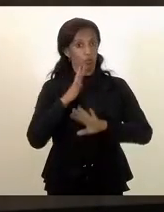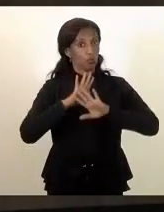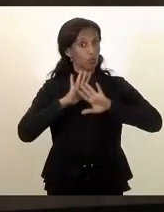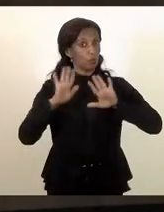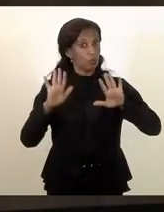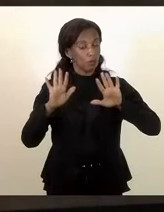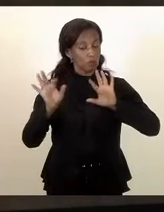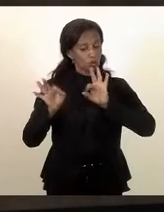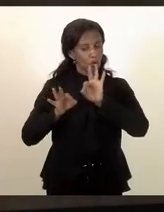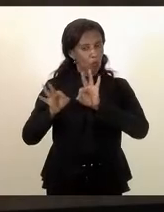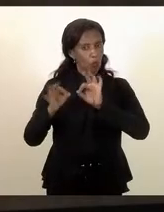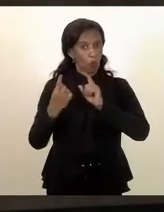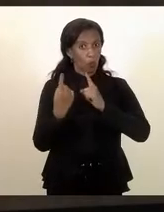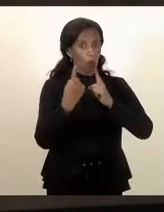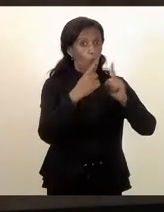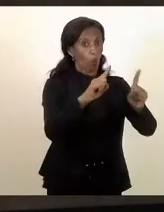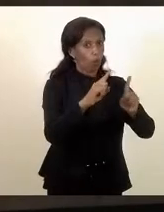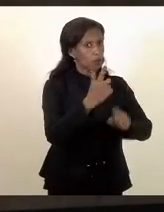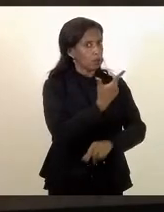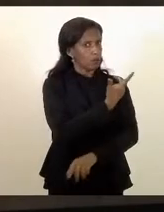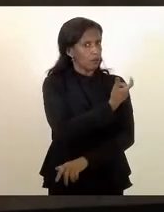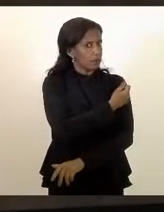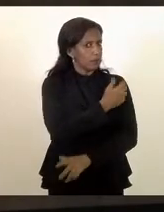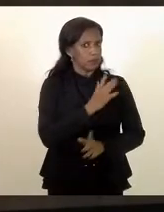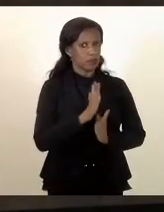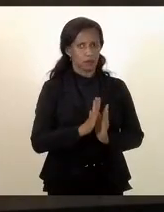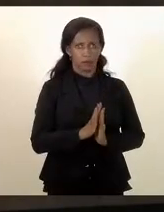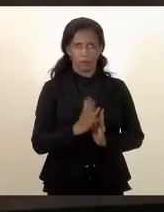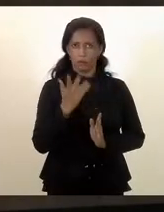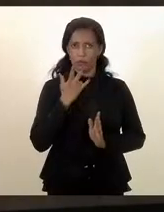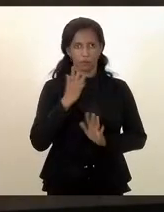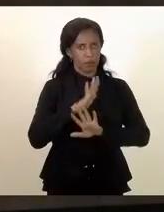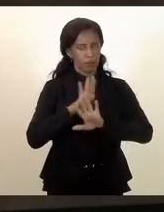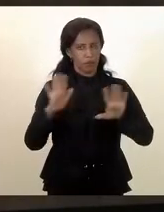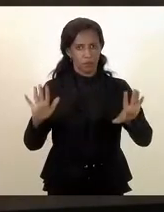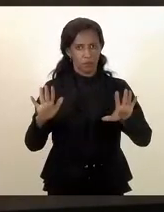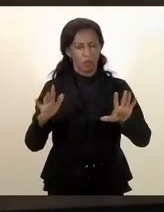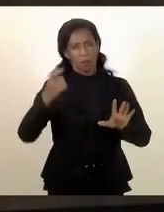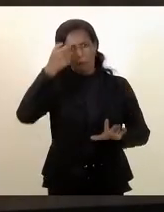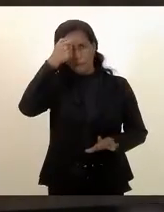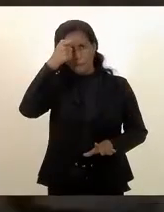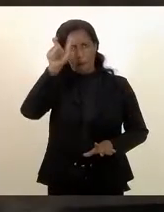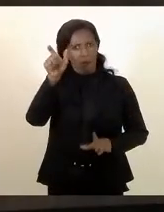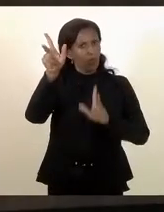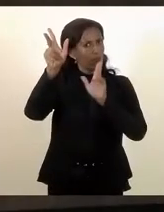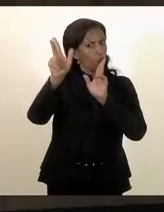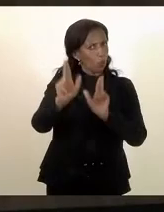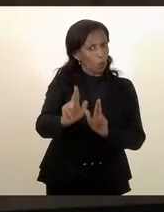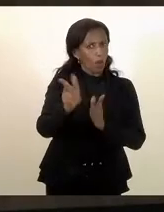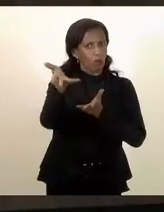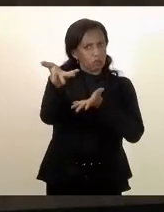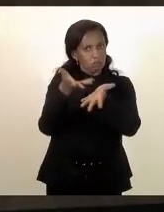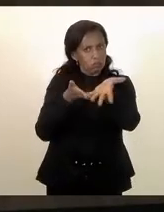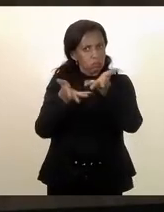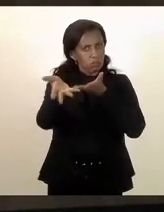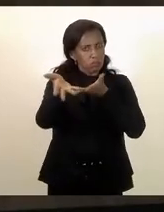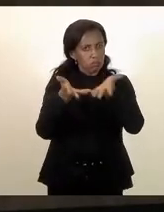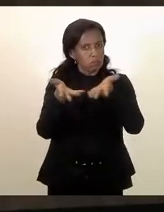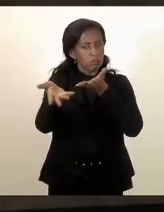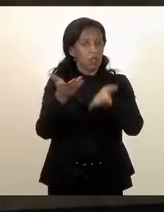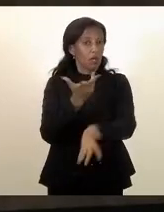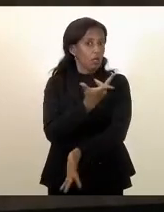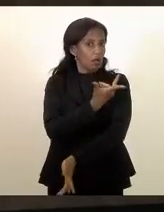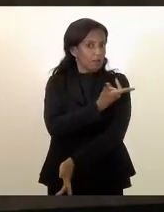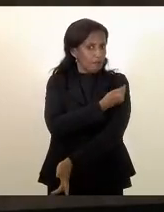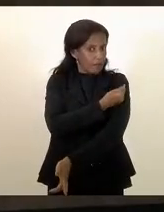de forma alguma contra a vacinação pelo contrário tenho o mesmo pensamento que o senhor com relação a vacina